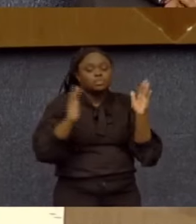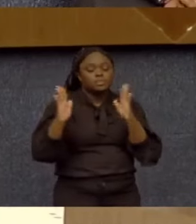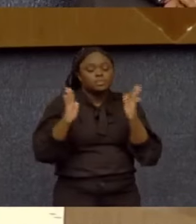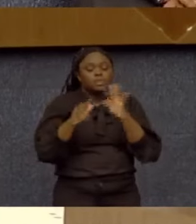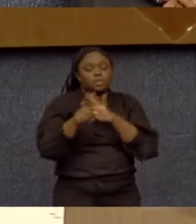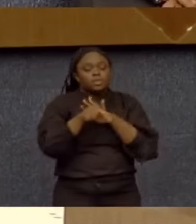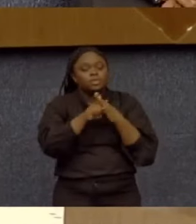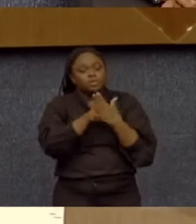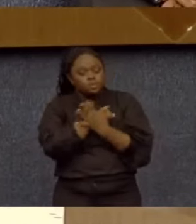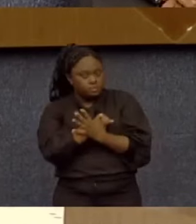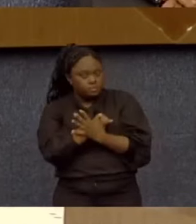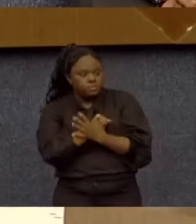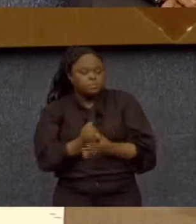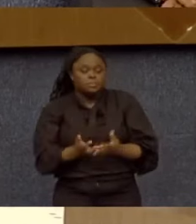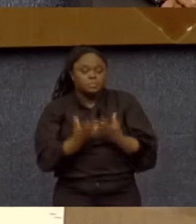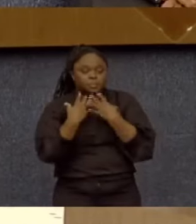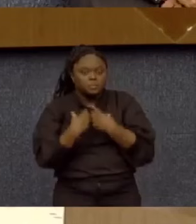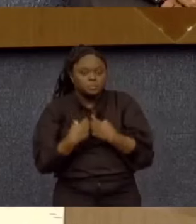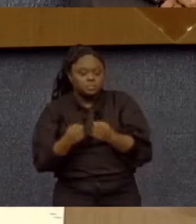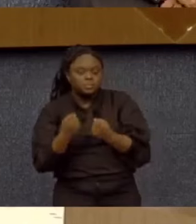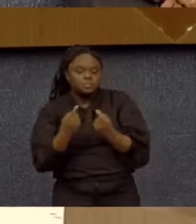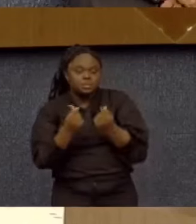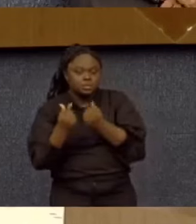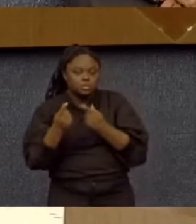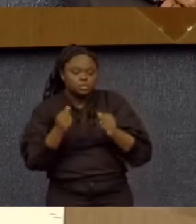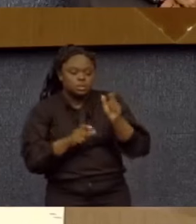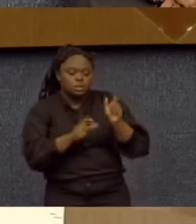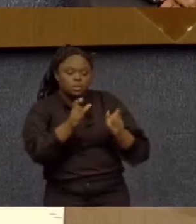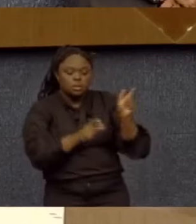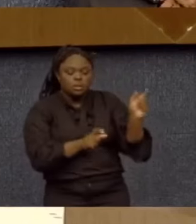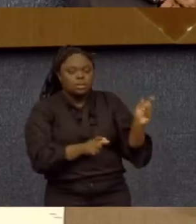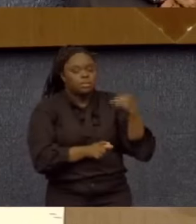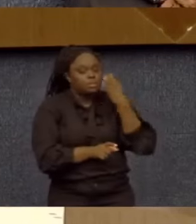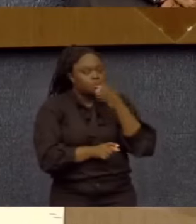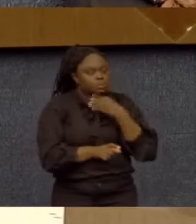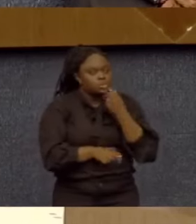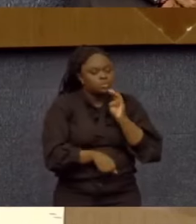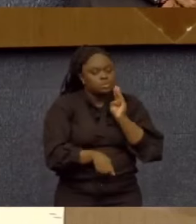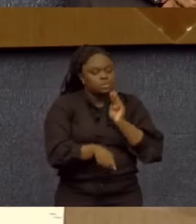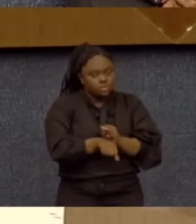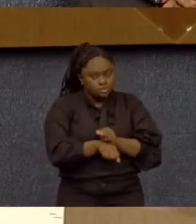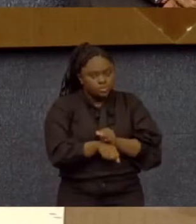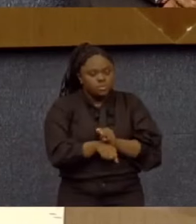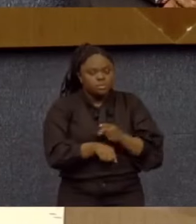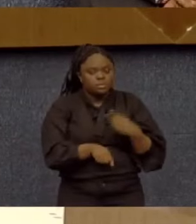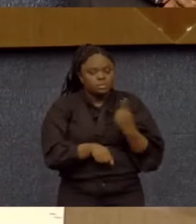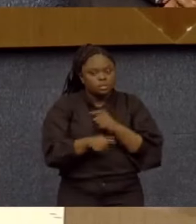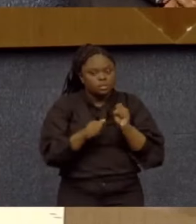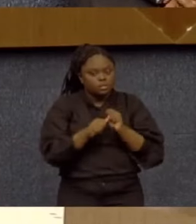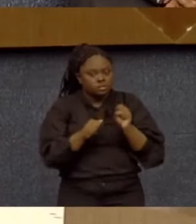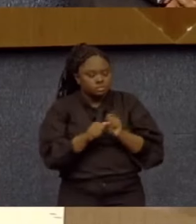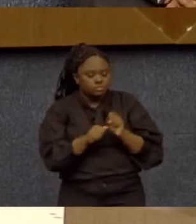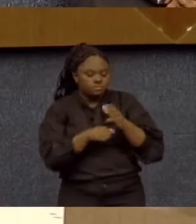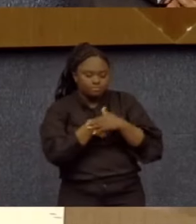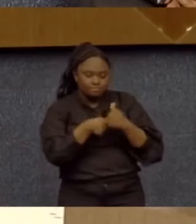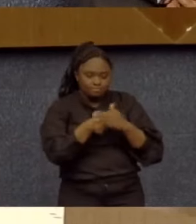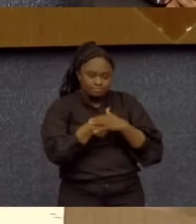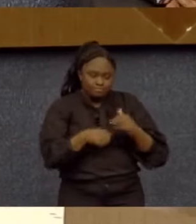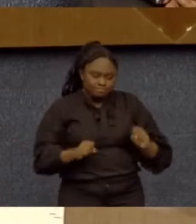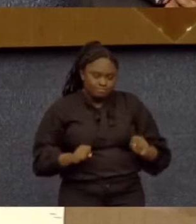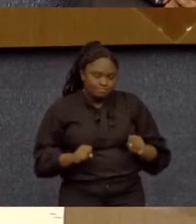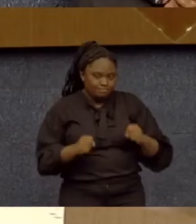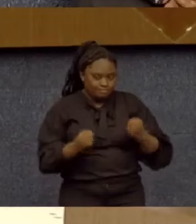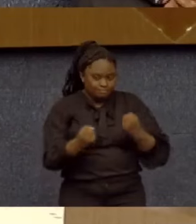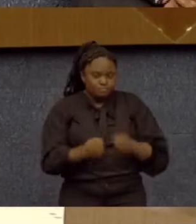Covid, para arrecadar dinheiro para os músicos, monitores, o qual fizemos com dedicação e carinho.